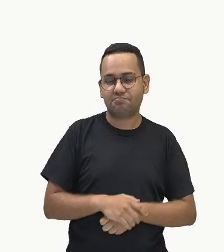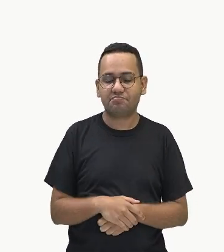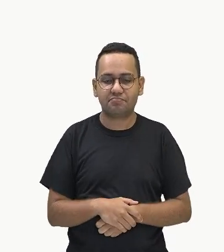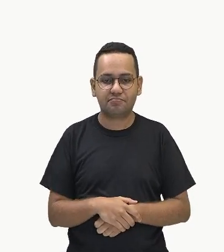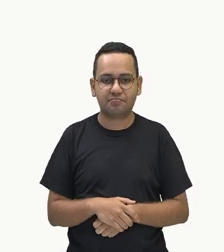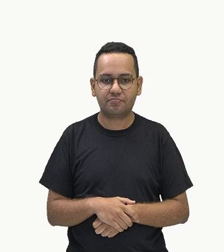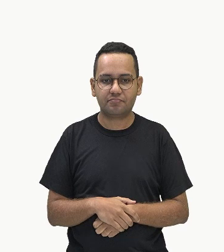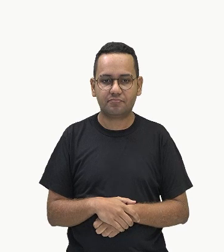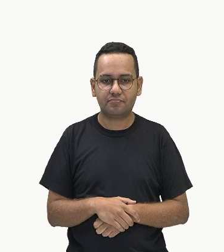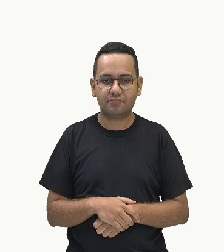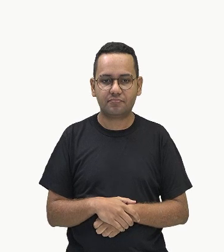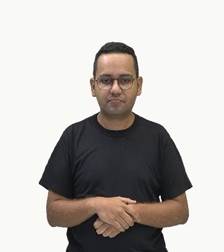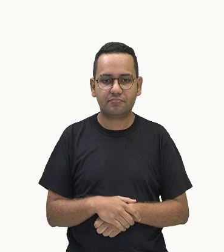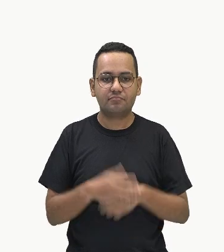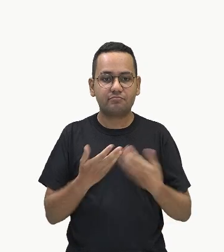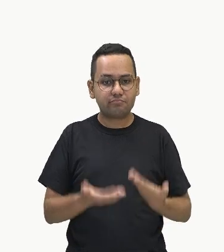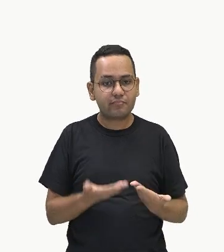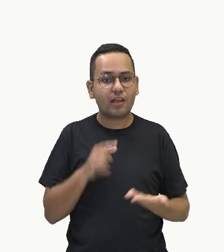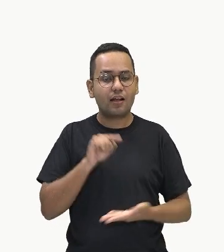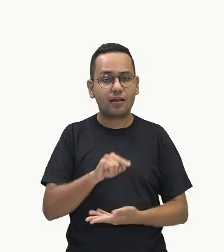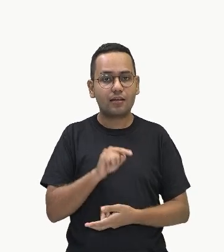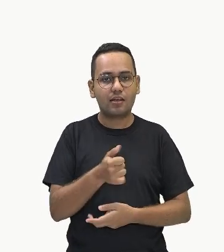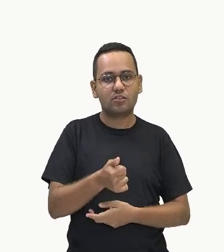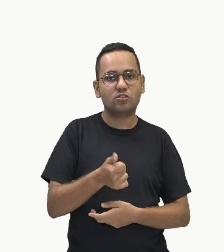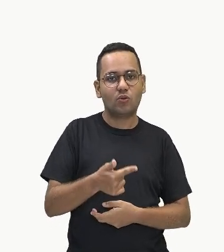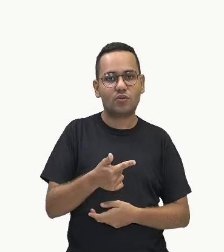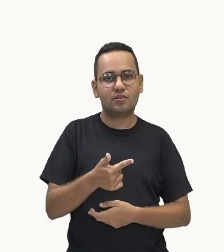um ano são 12 meses.